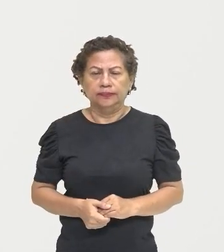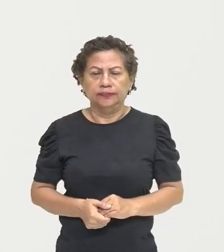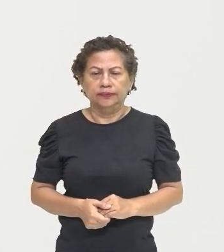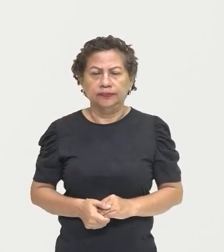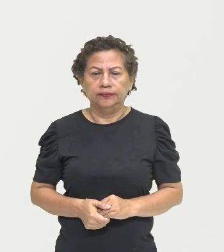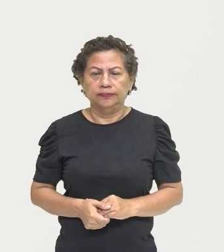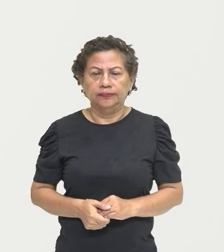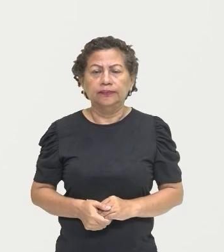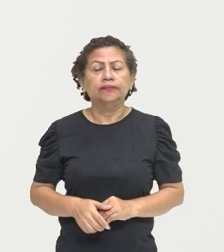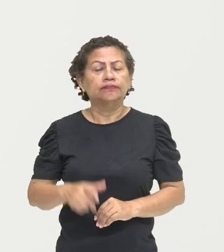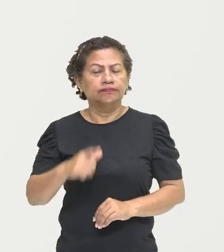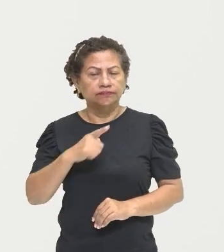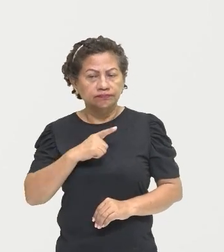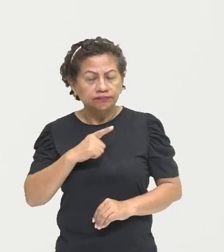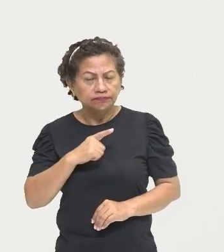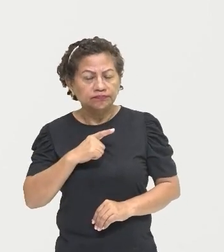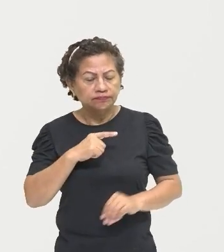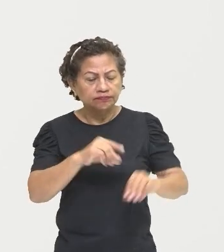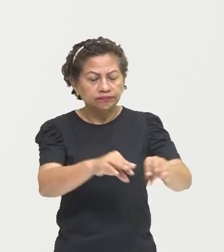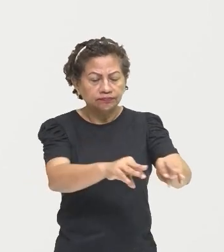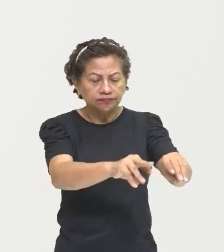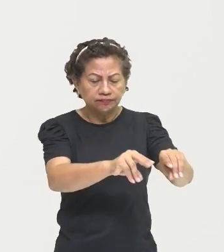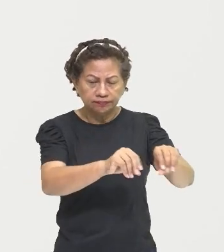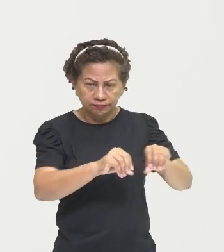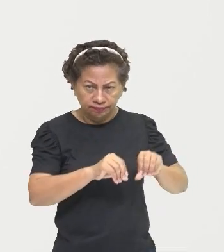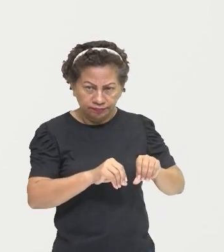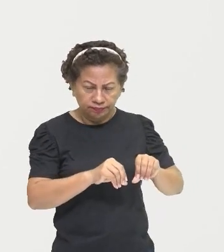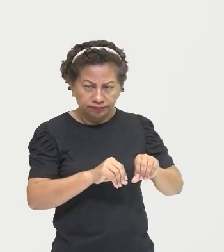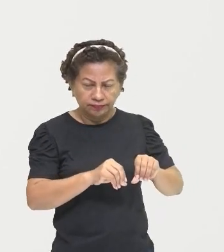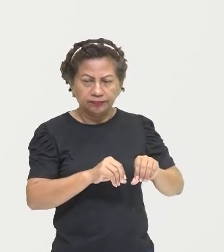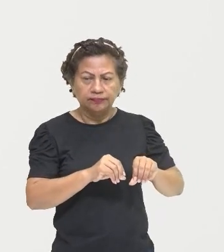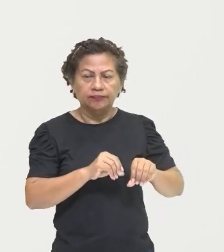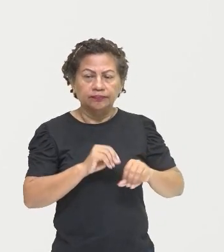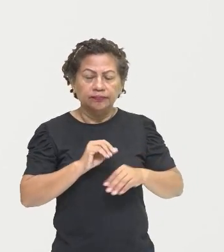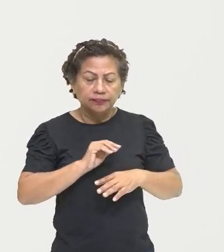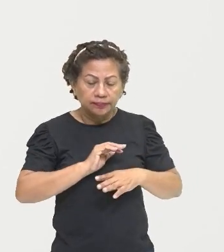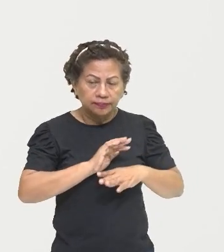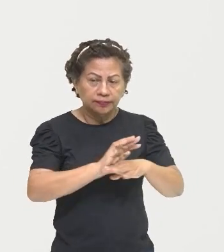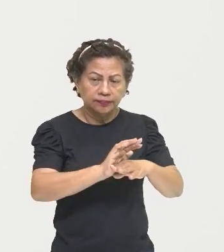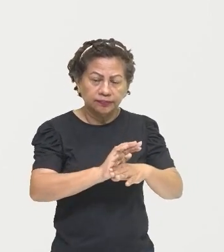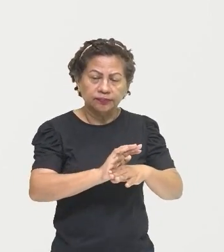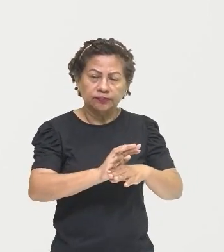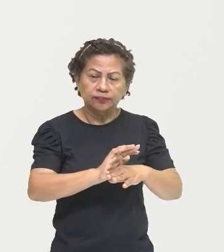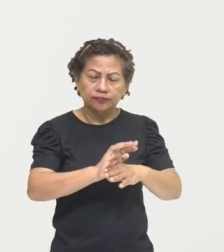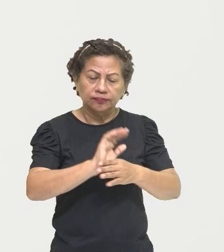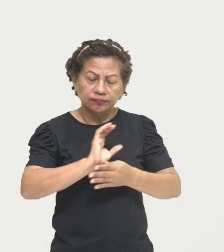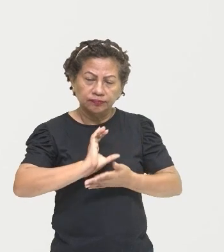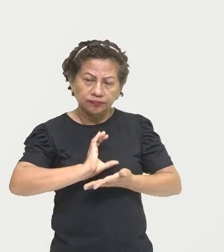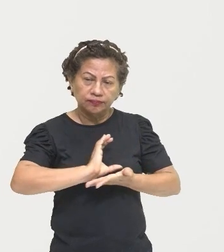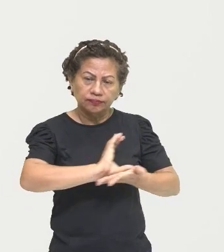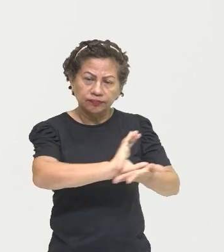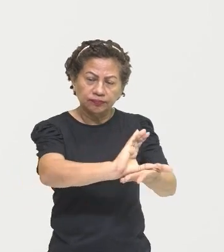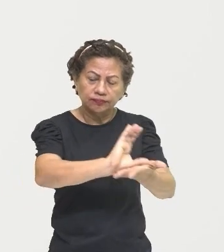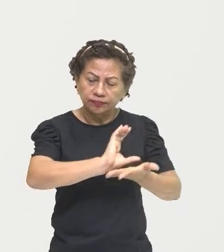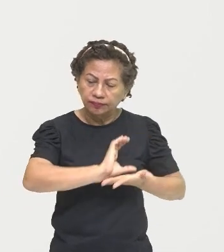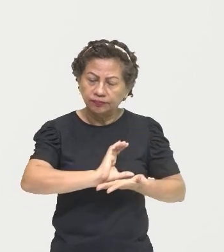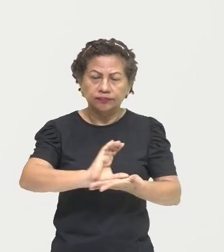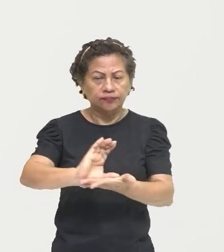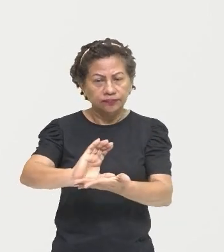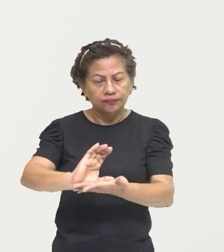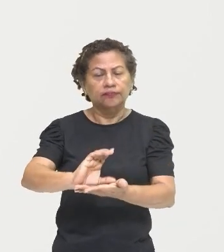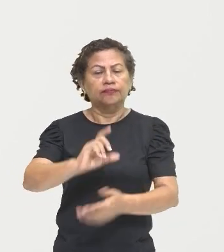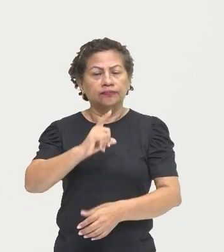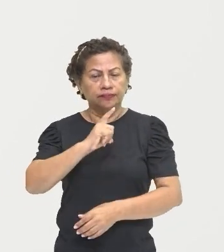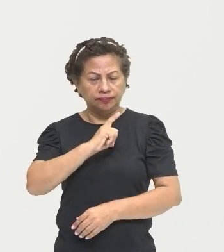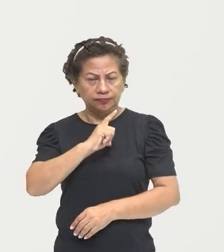a especulação de terras. É com a vinda desse capital, é com a vinda de novos atores sociais que a gente